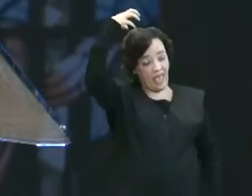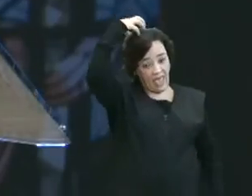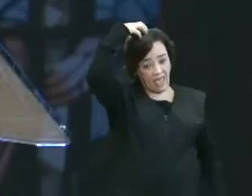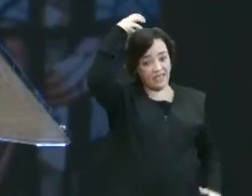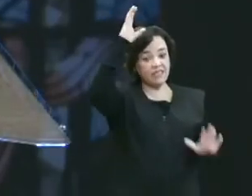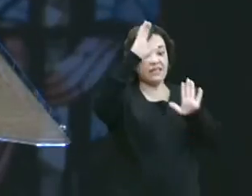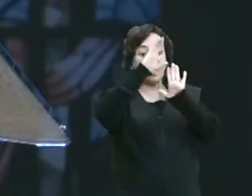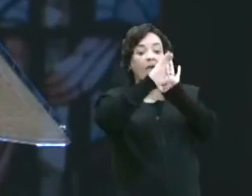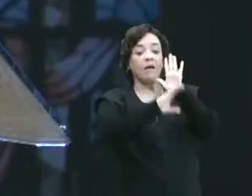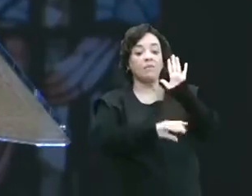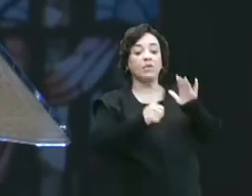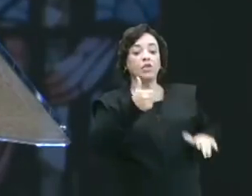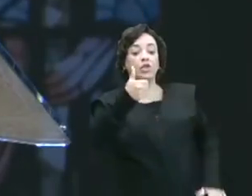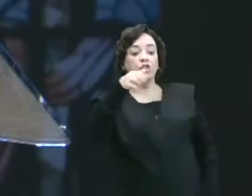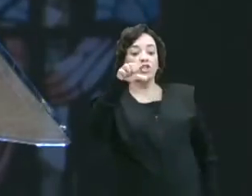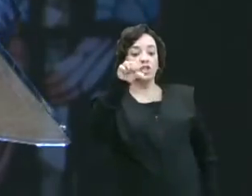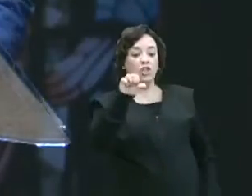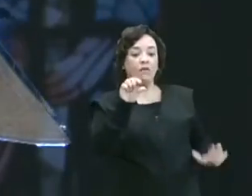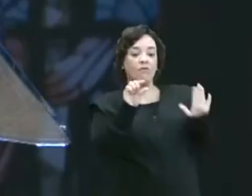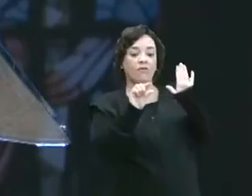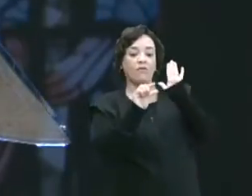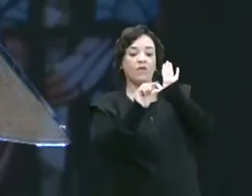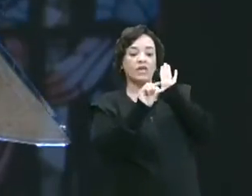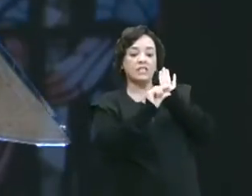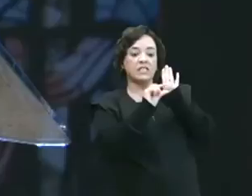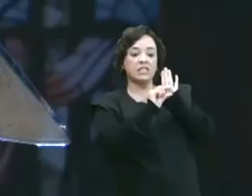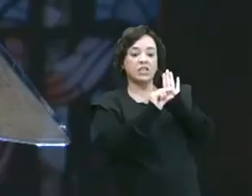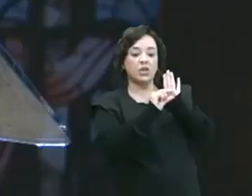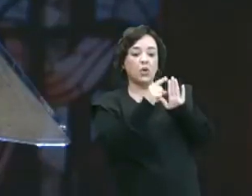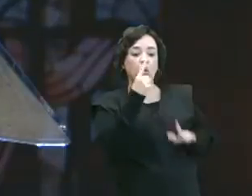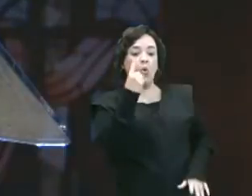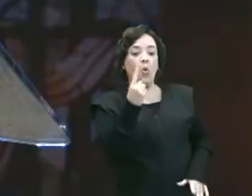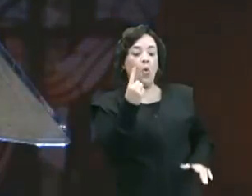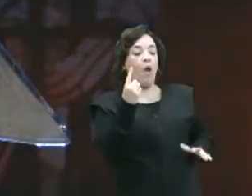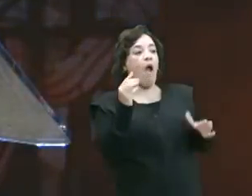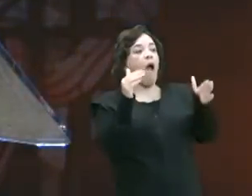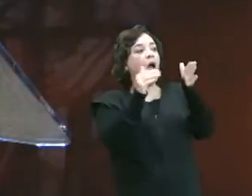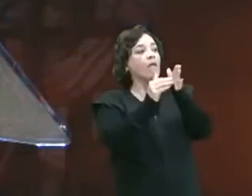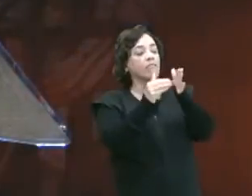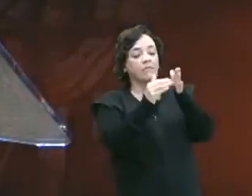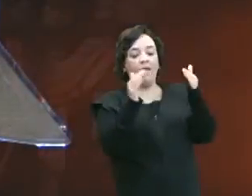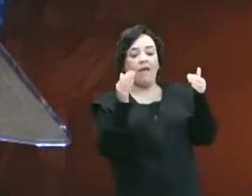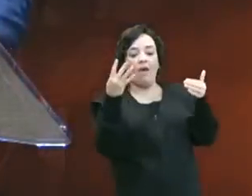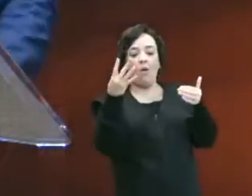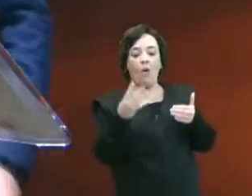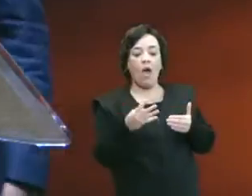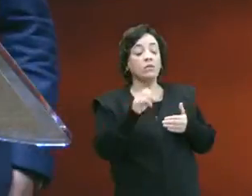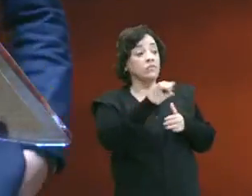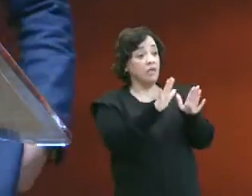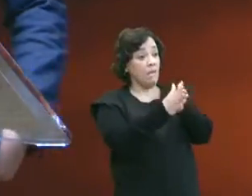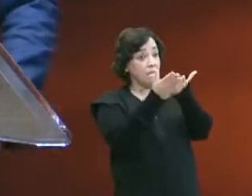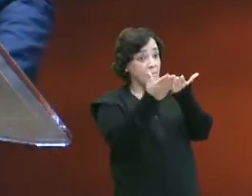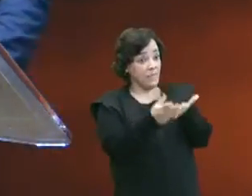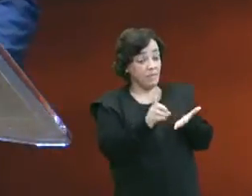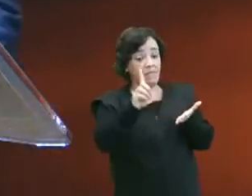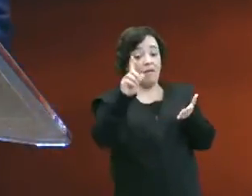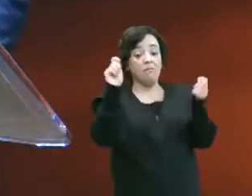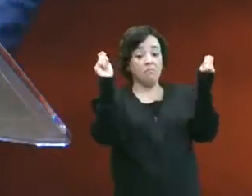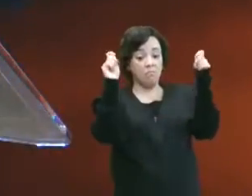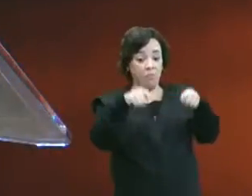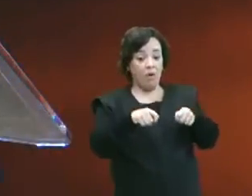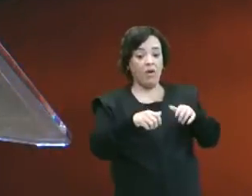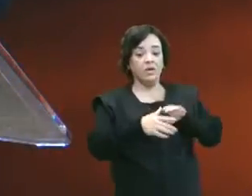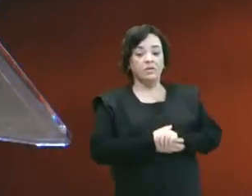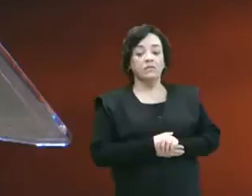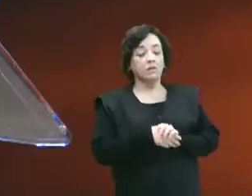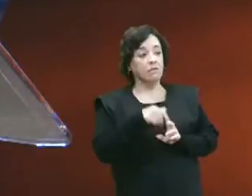no capítulo 19, versículo 1 a 4. Se você trouxe Bíblia, pode abrir ali. Se